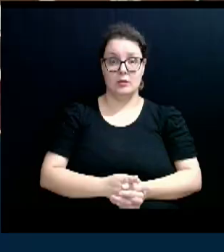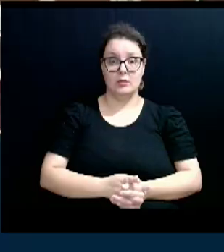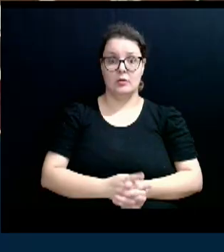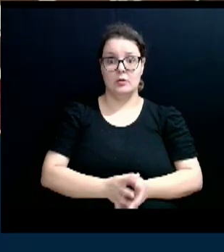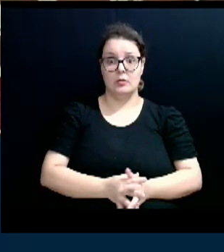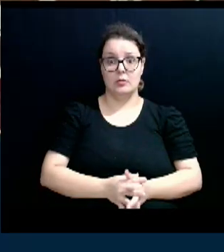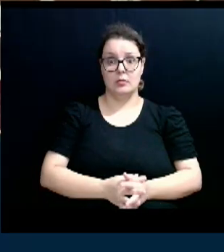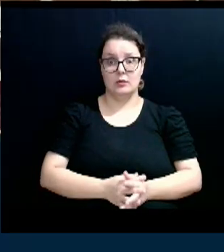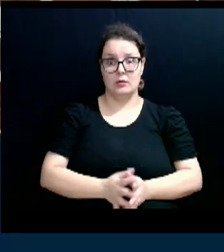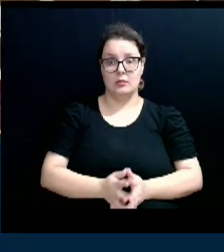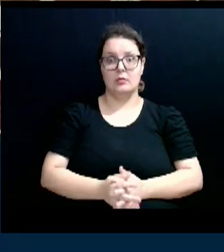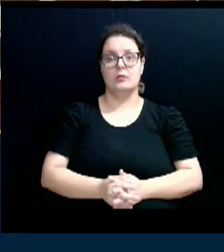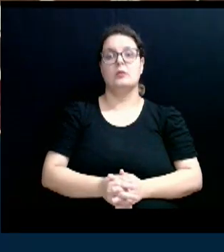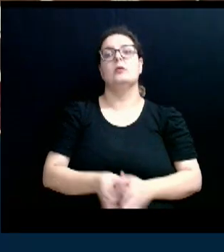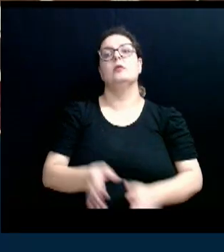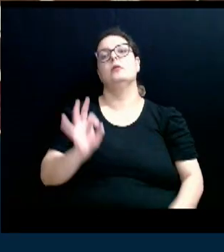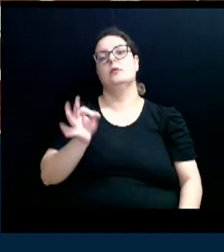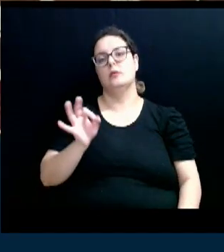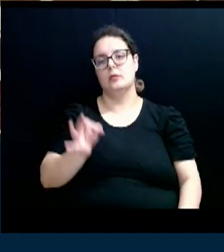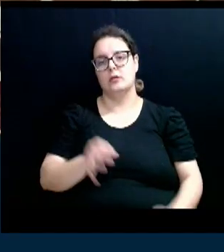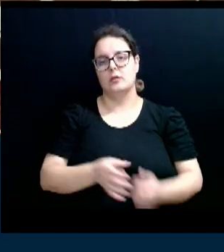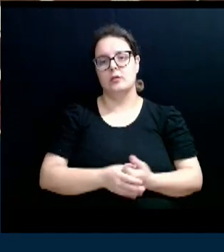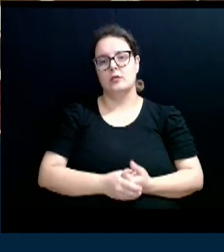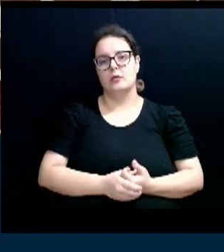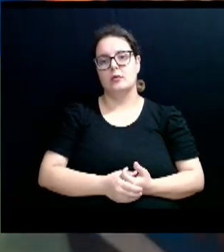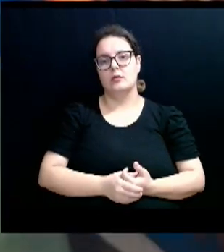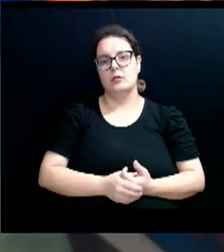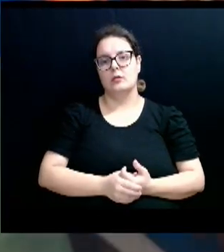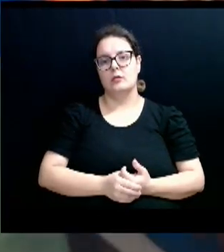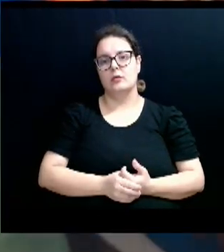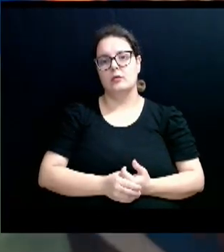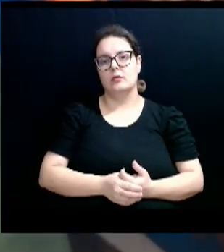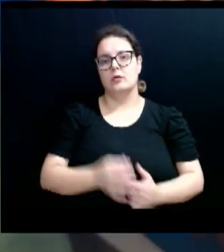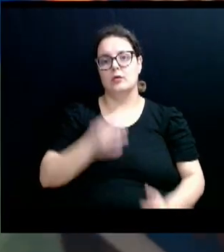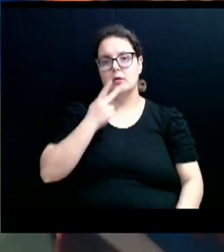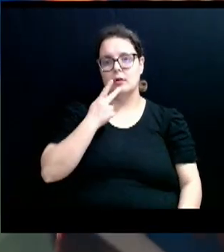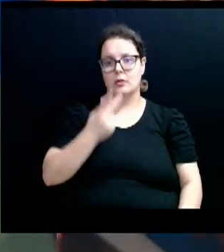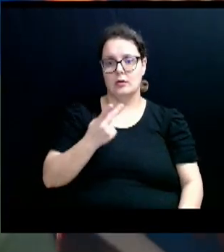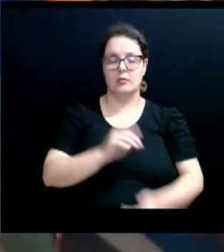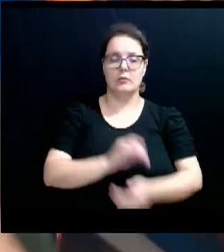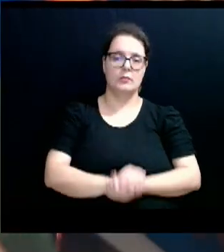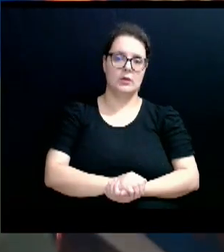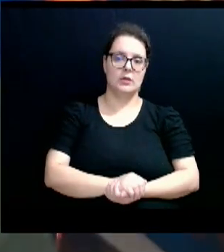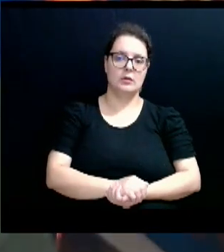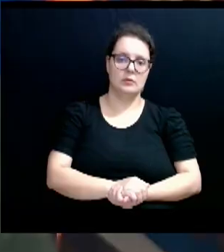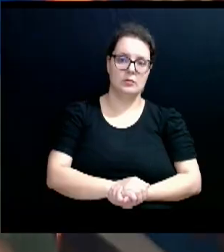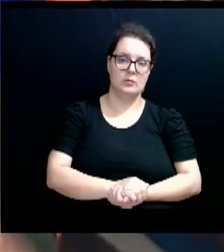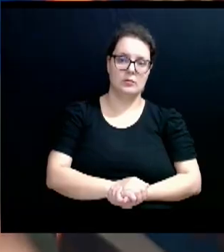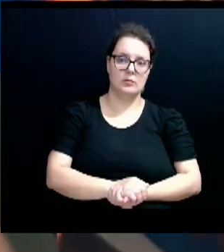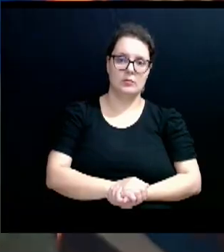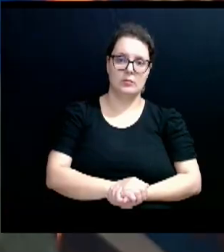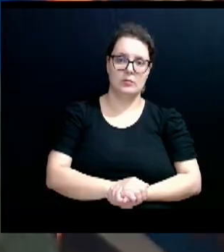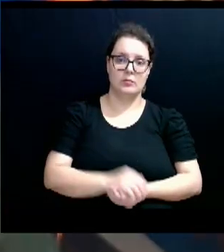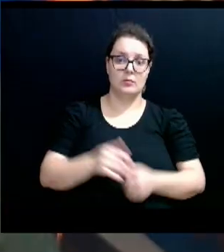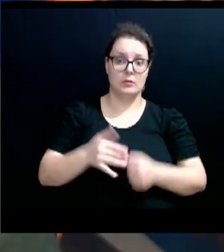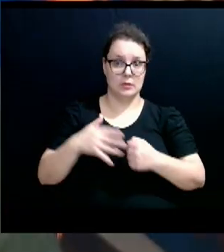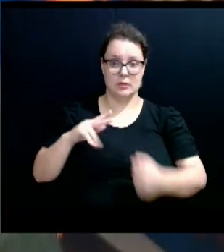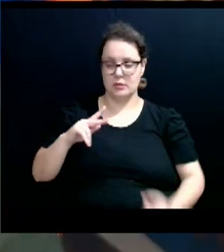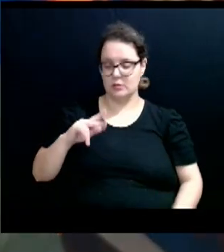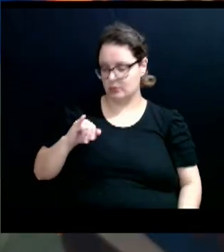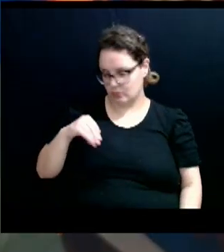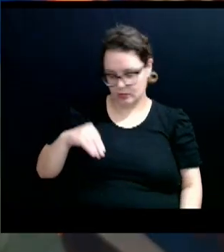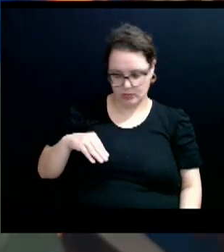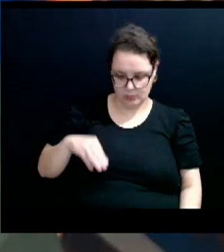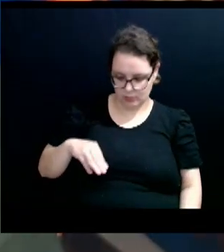Com certeza. Eu falo que na questão da síndrome do impostor, ou quando a